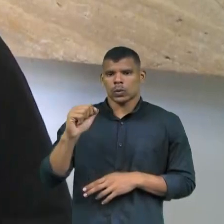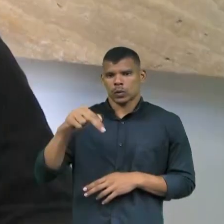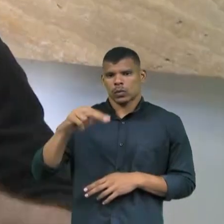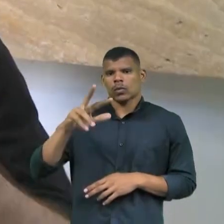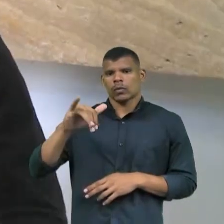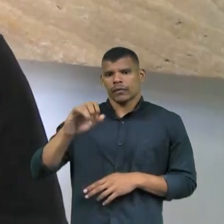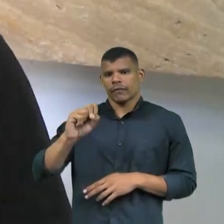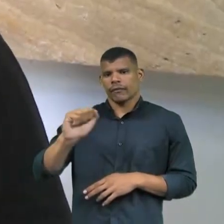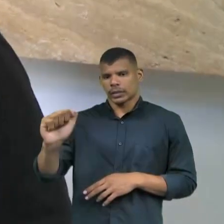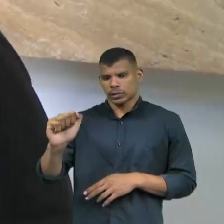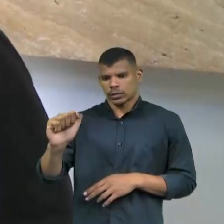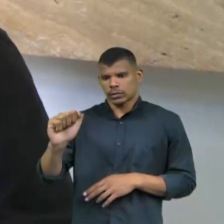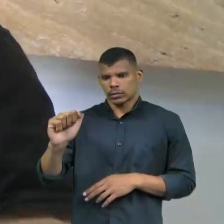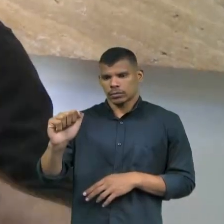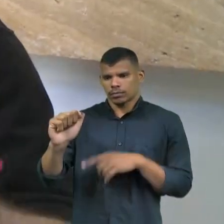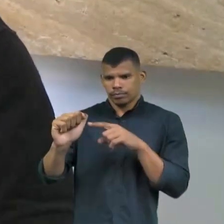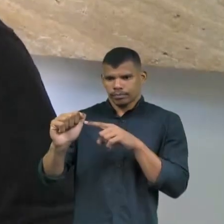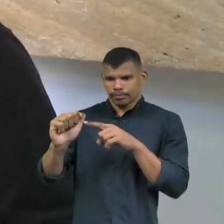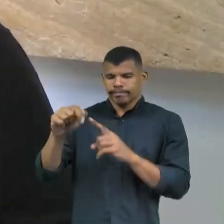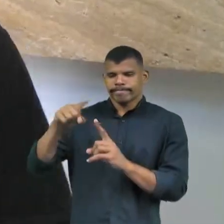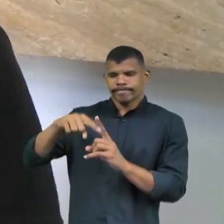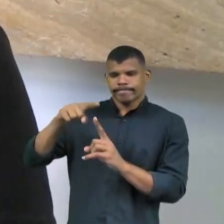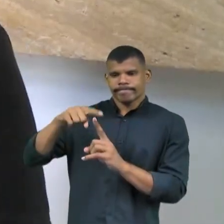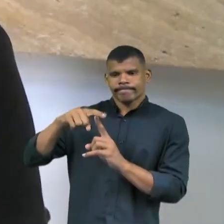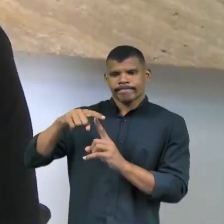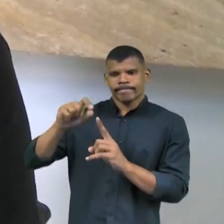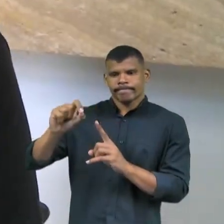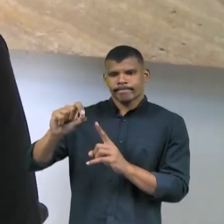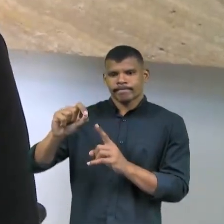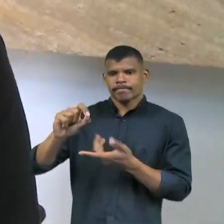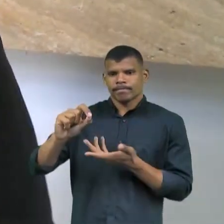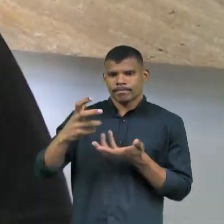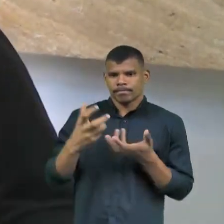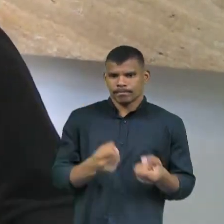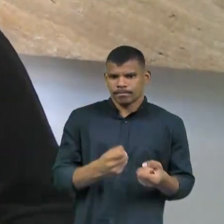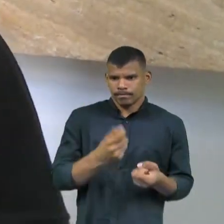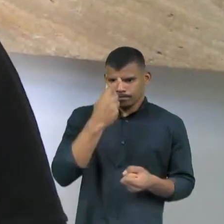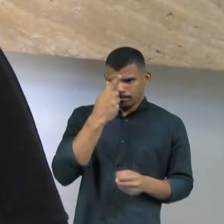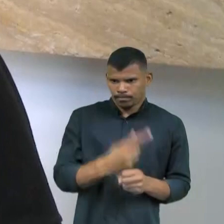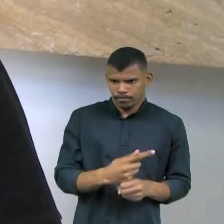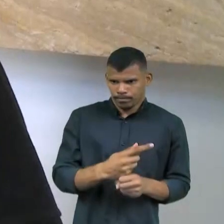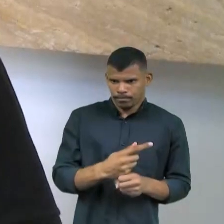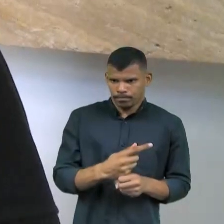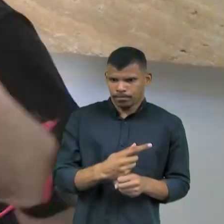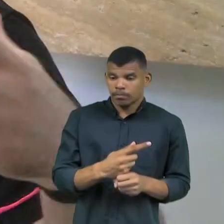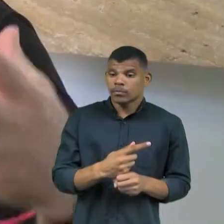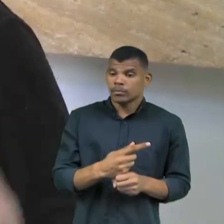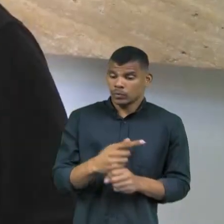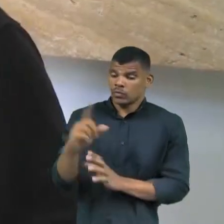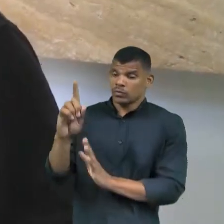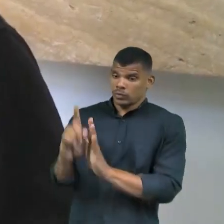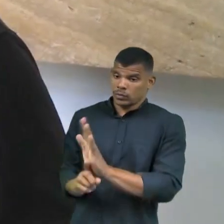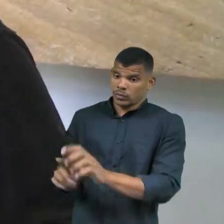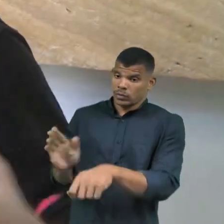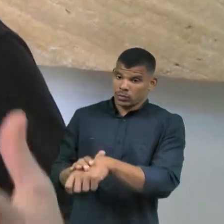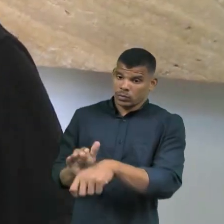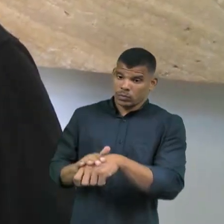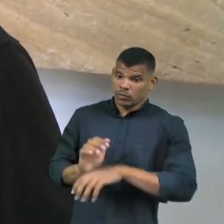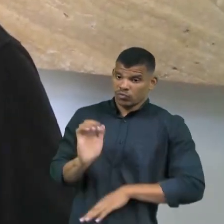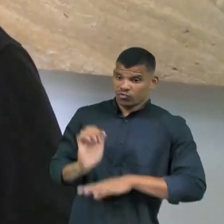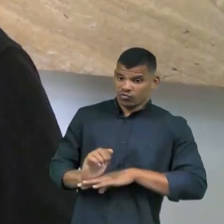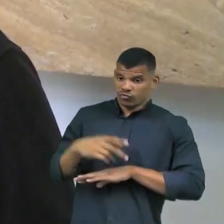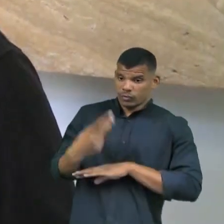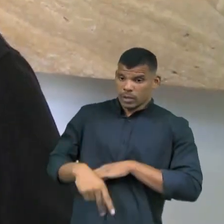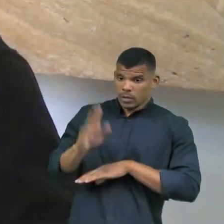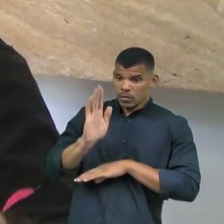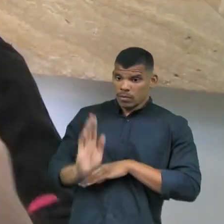autoridade sanitária, aquele tipo de aceite administrativo, as pessoas têm direito a isso. O Estado brasileiro ele tem um